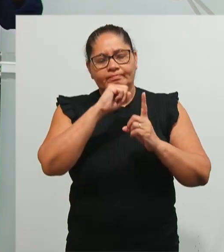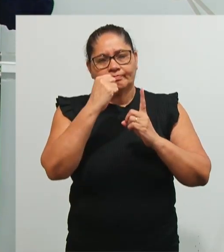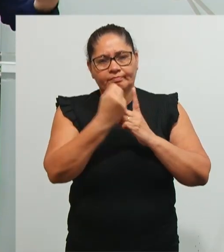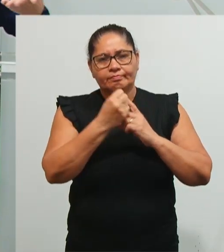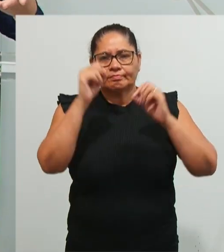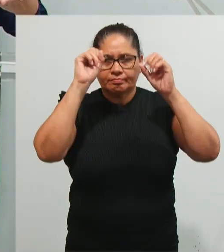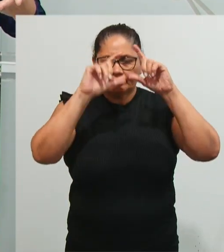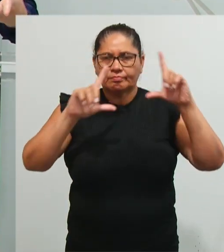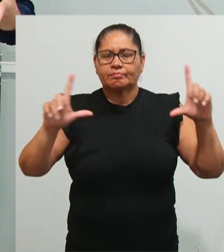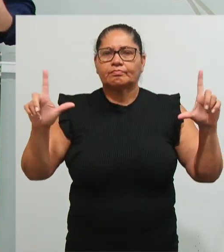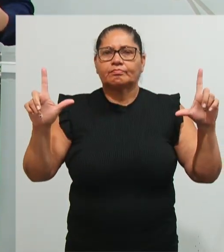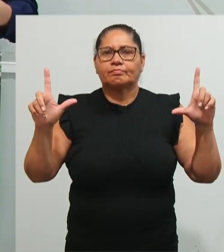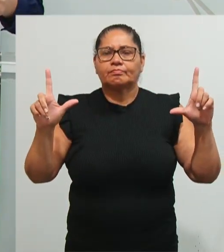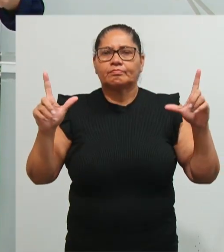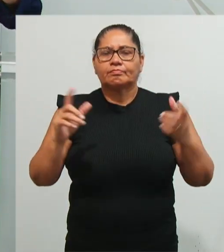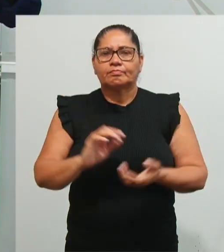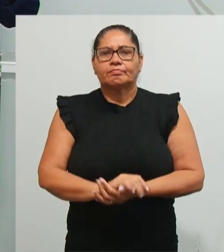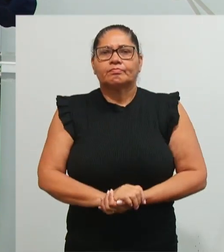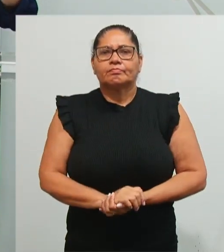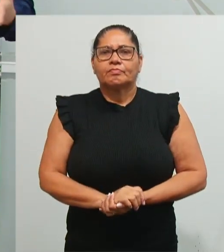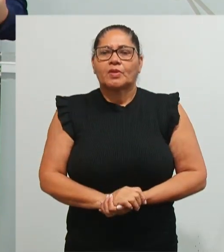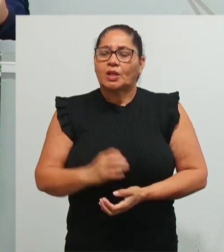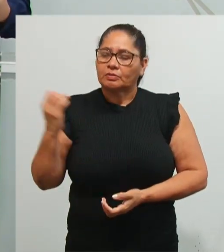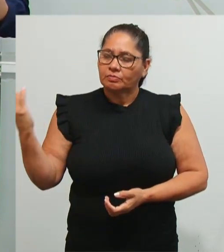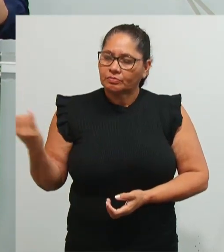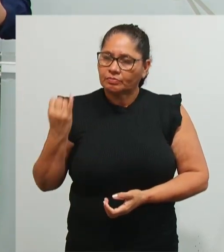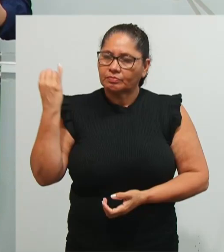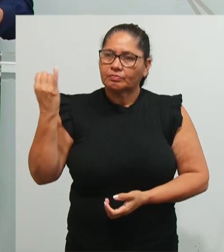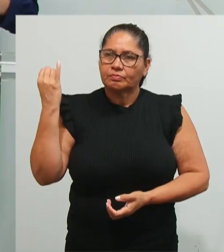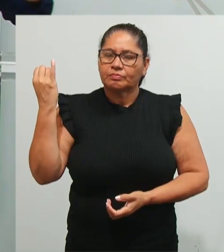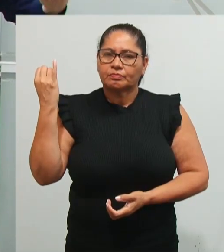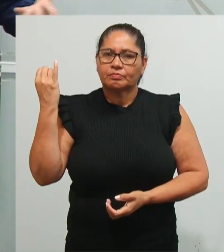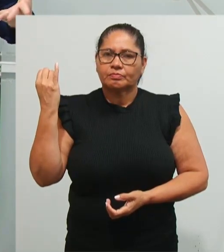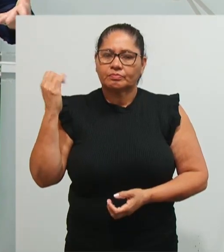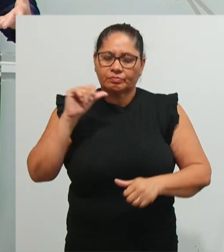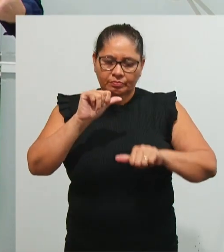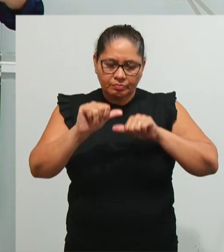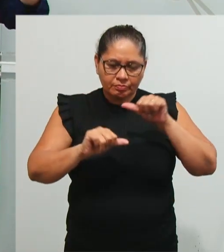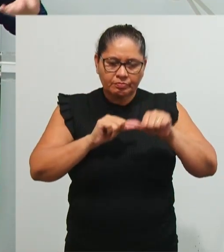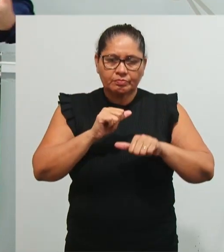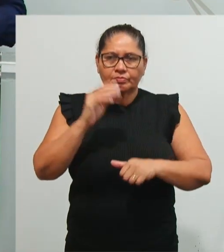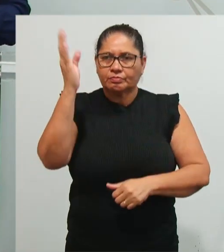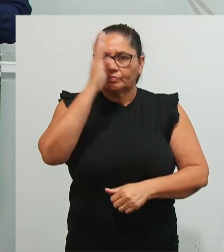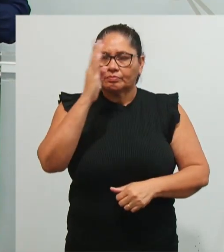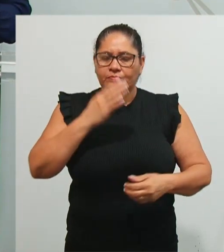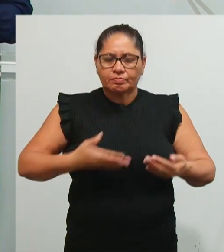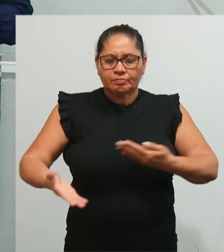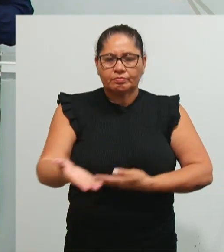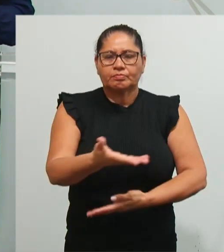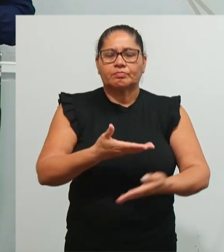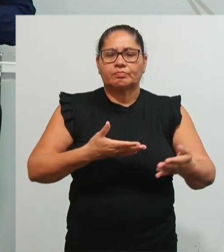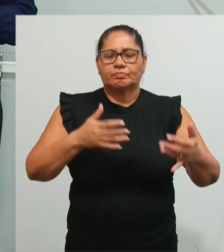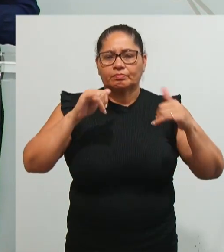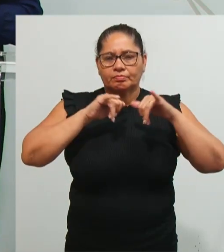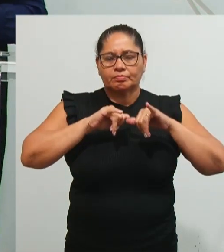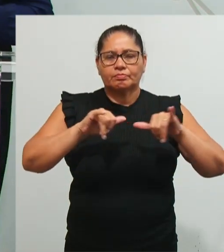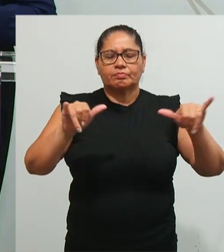transparência, dos portais das transparências, né? Ela é muito importante para trazer mesmo uma mudança no Brasil do nosso relacionamento com as